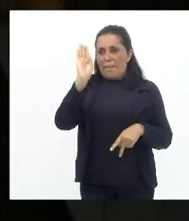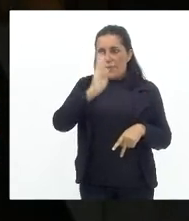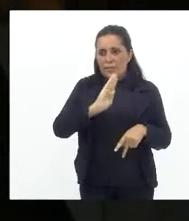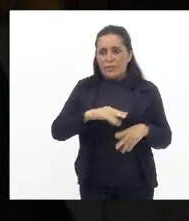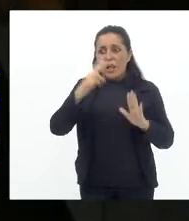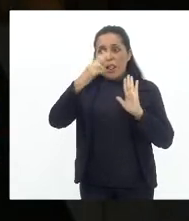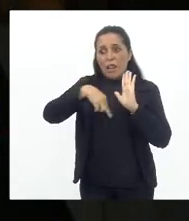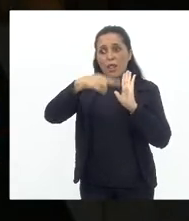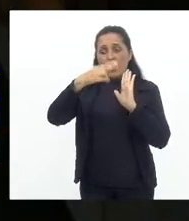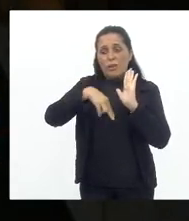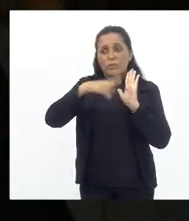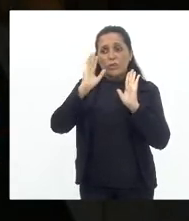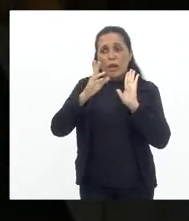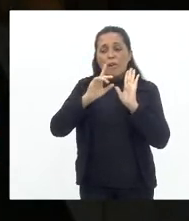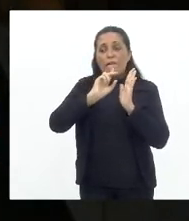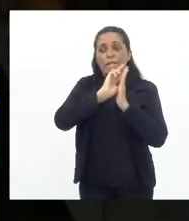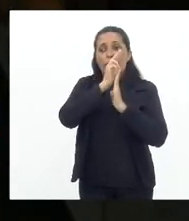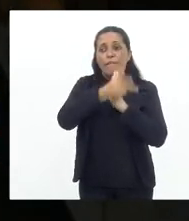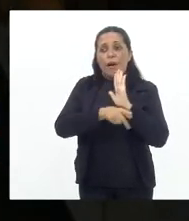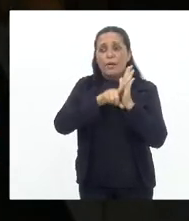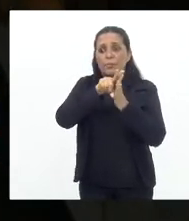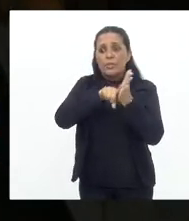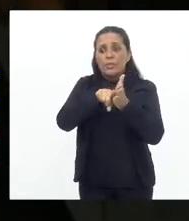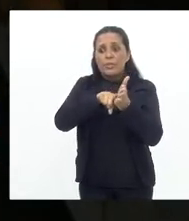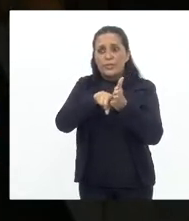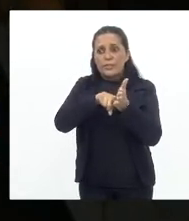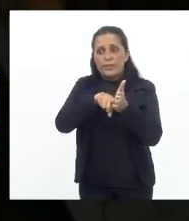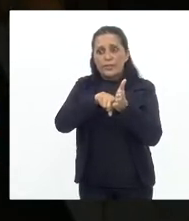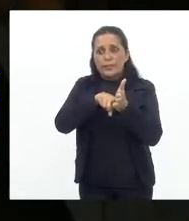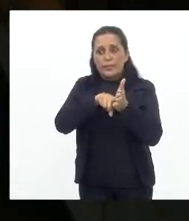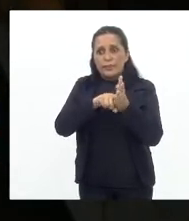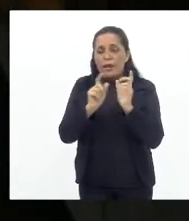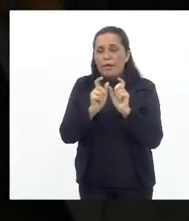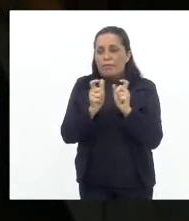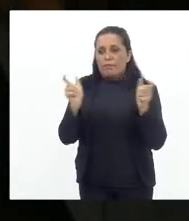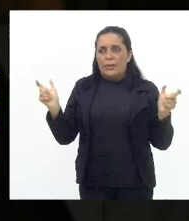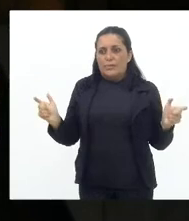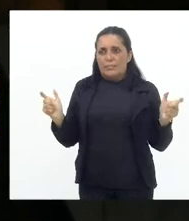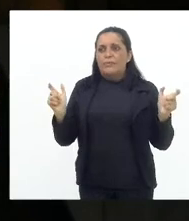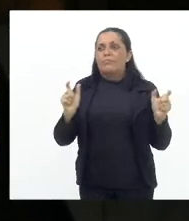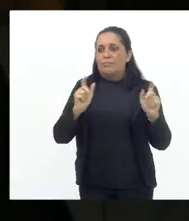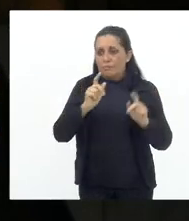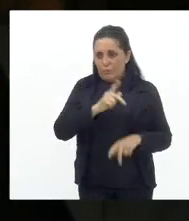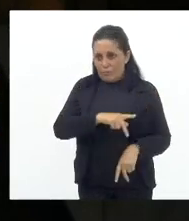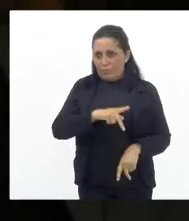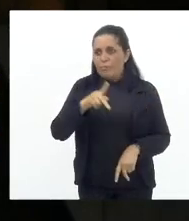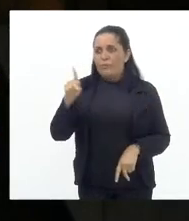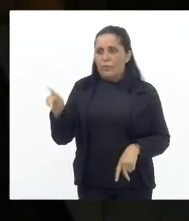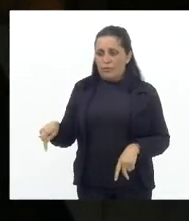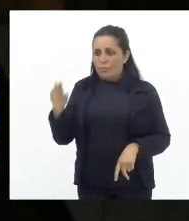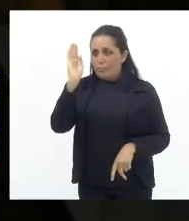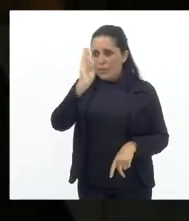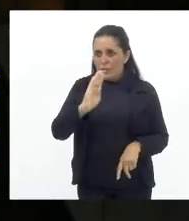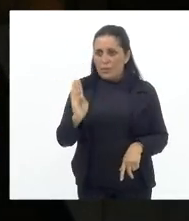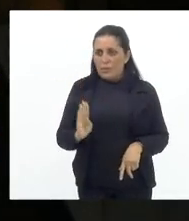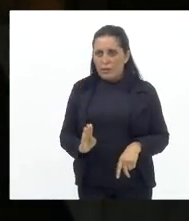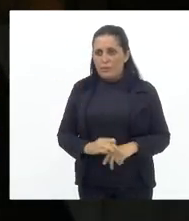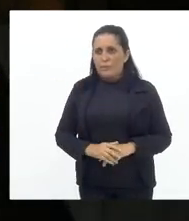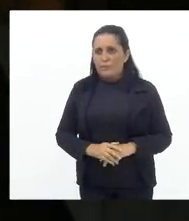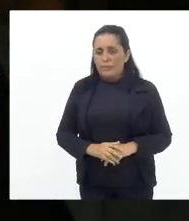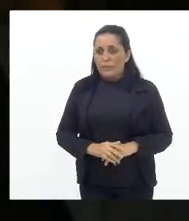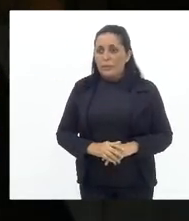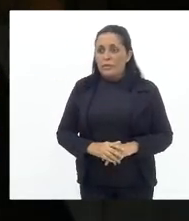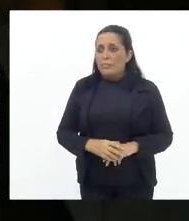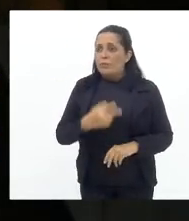lido diversas pesquisas reafirmo é a mesma imensa maioria da população brasileira não tem